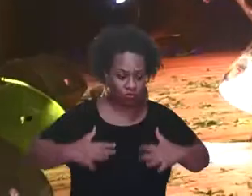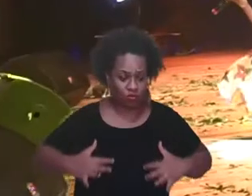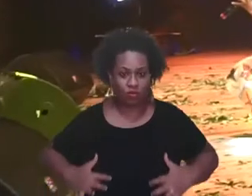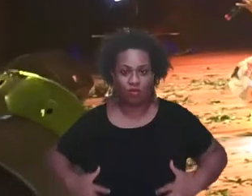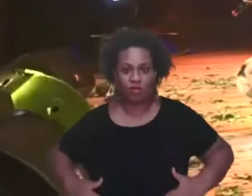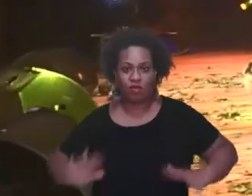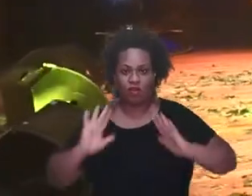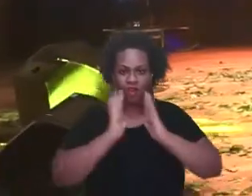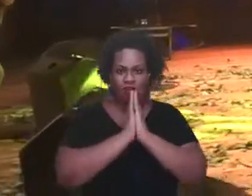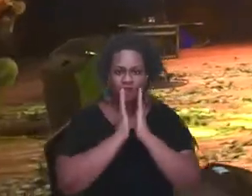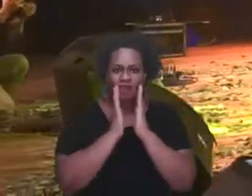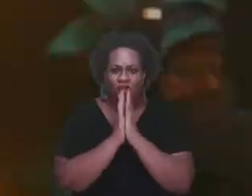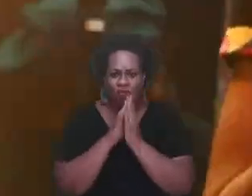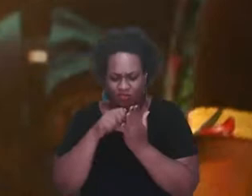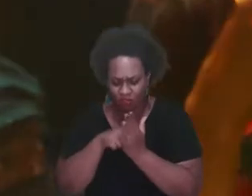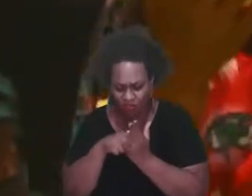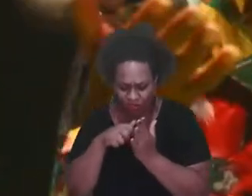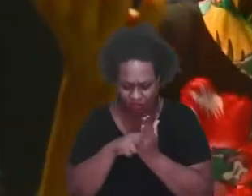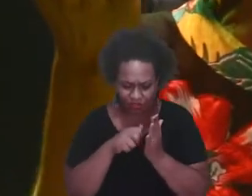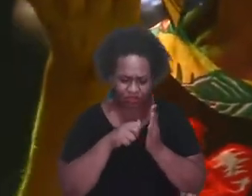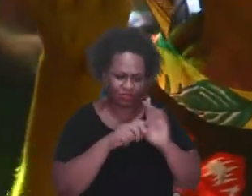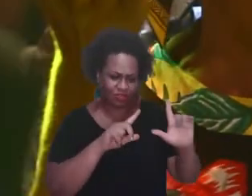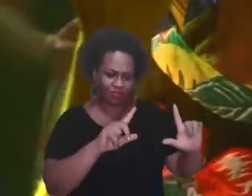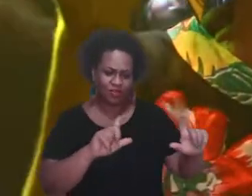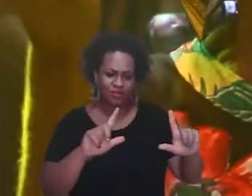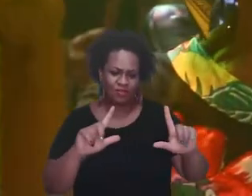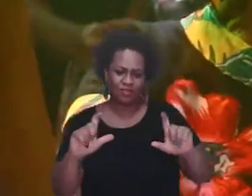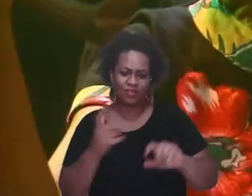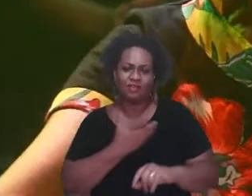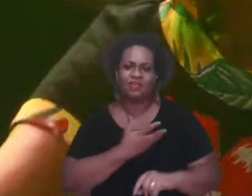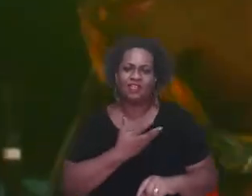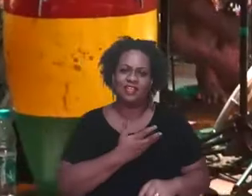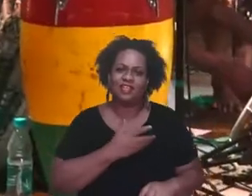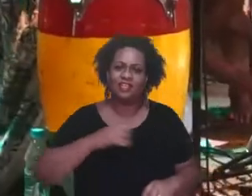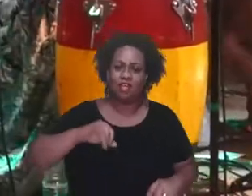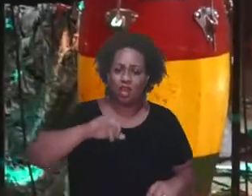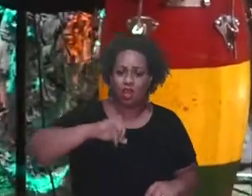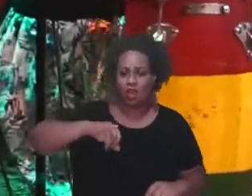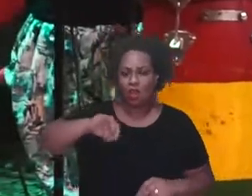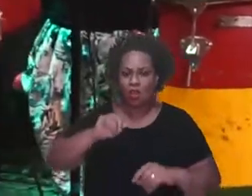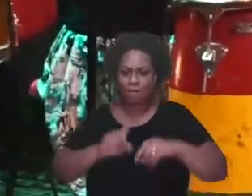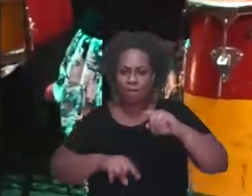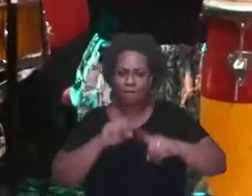quanto pra gente poder rezar a loira da mesinha esperando para carregar tudo da vida mas Davi gerou a lutar iperoba